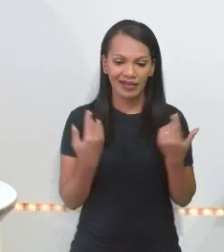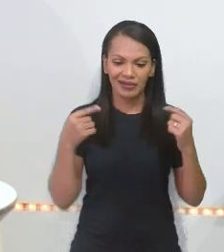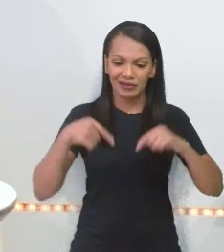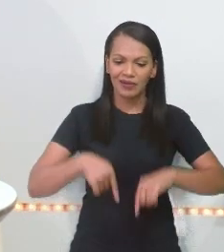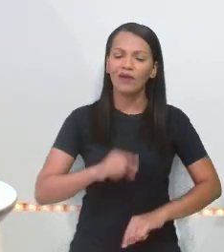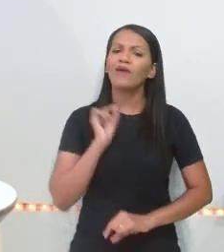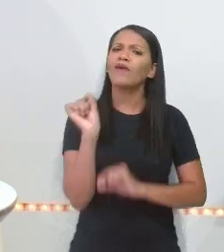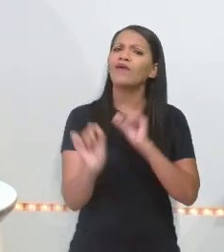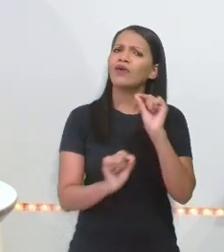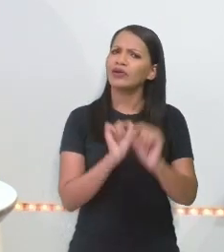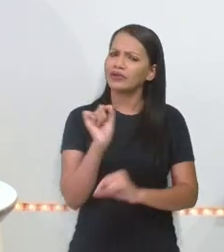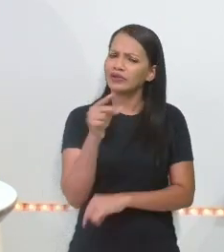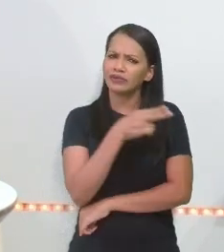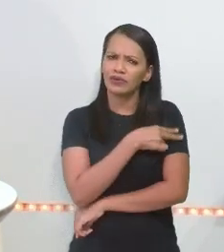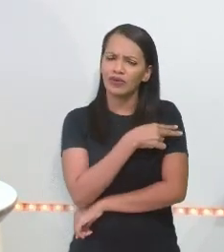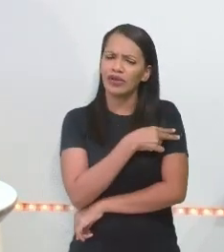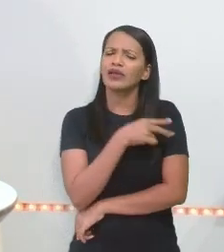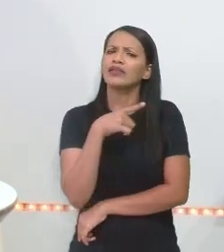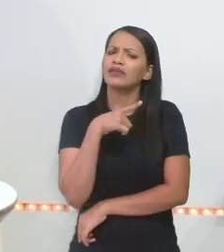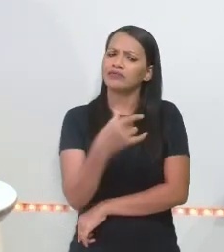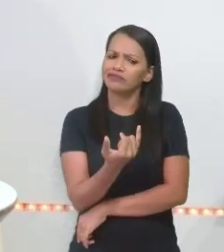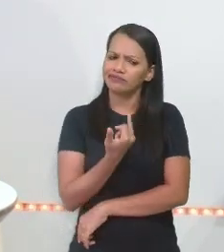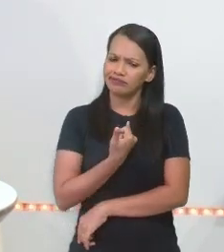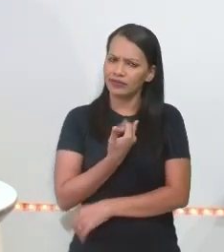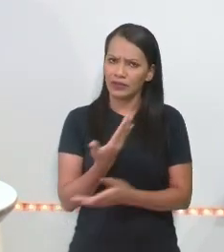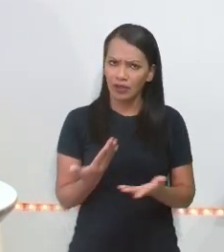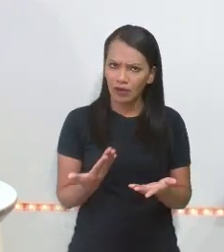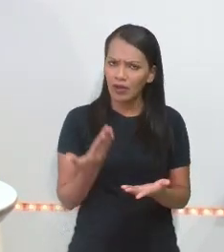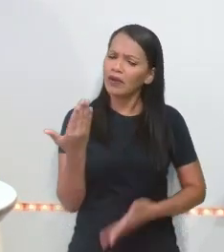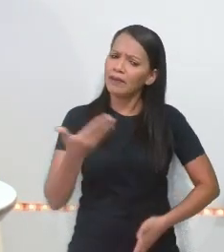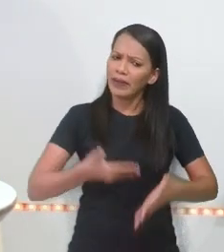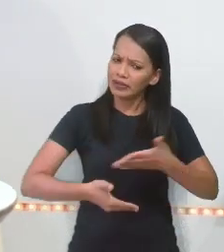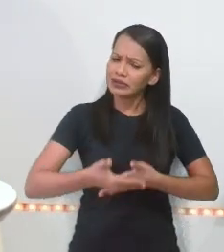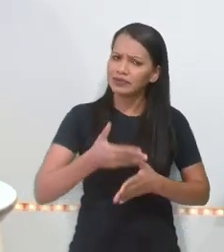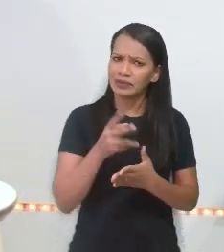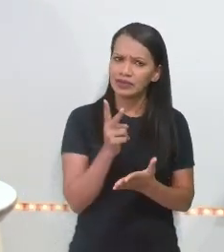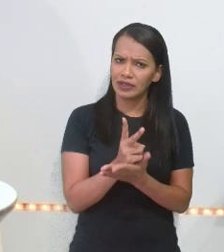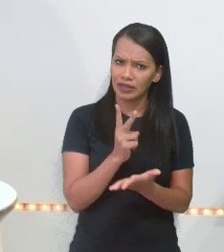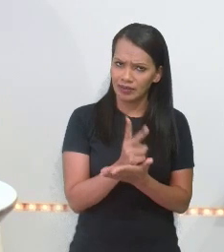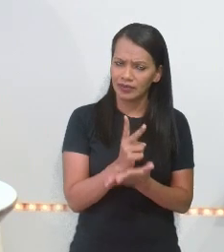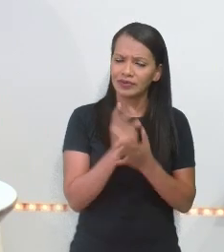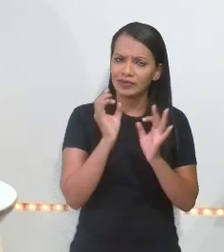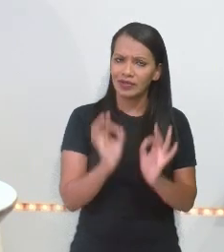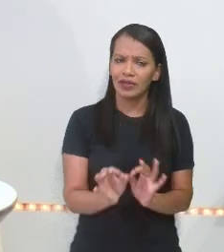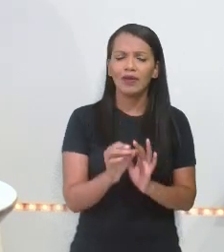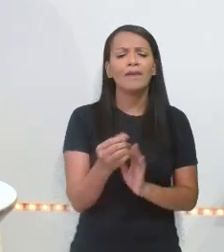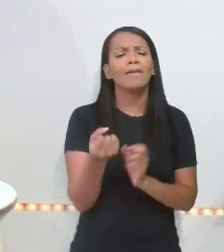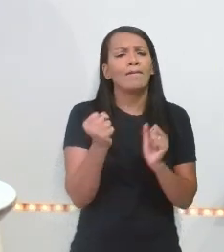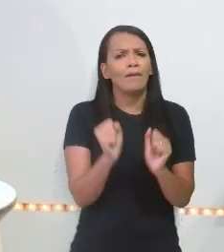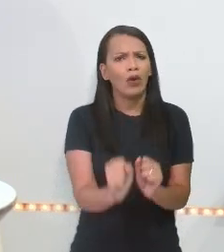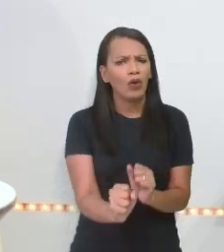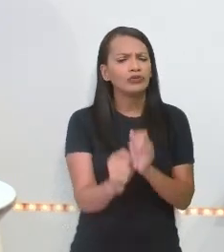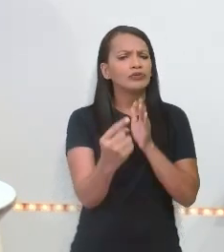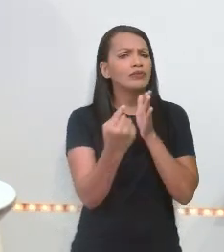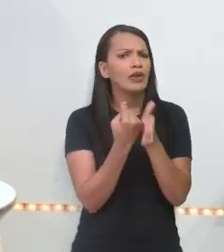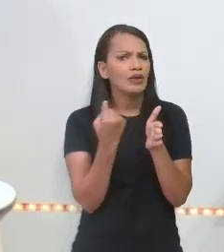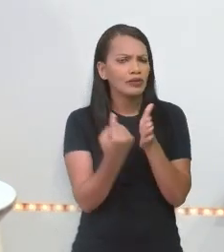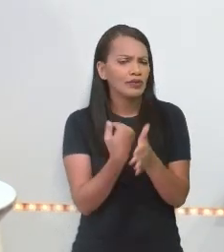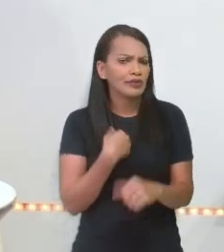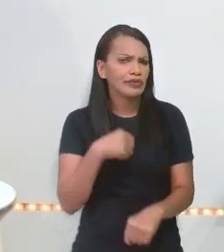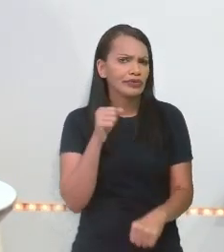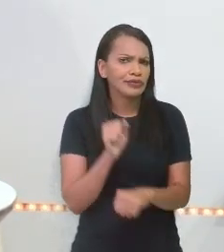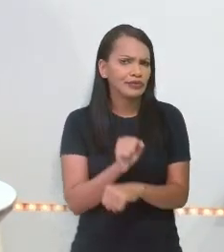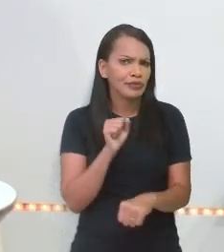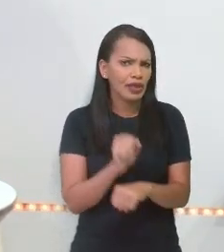o que o segundo ano tem a dizer, hein? Então não deixa de participar. Manda a tua mensagem que eu estou aqui a postos